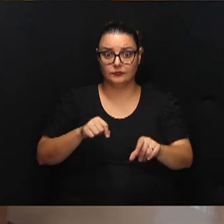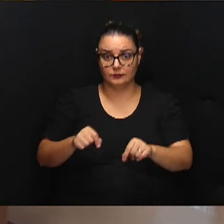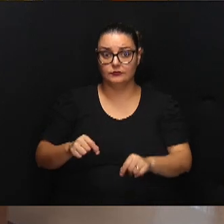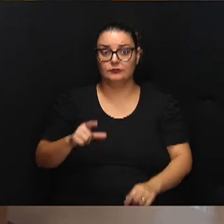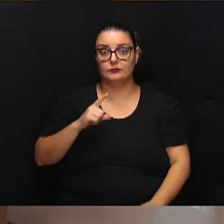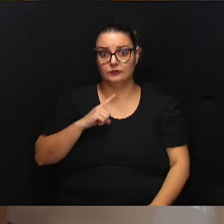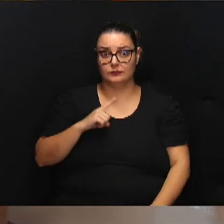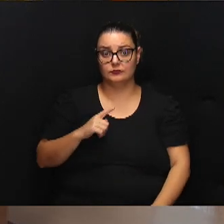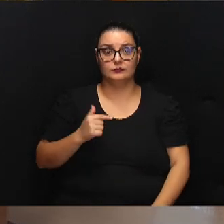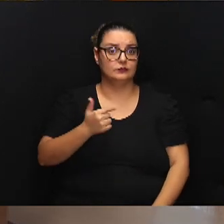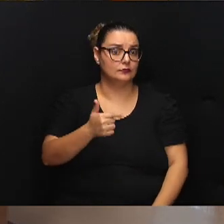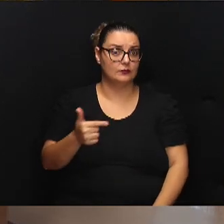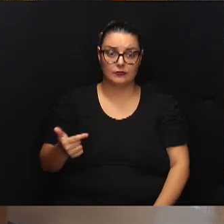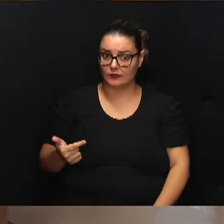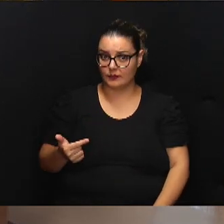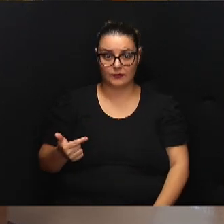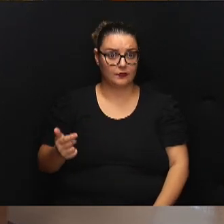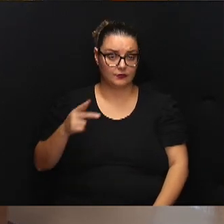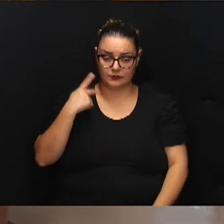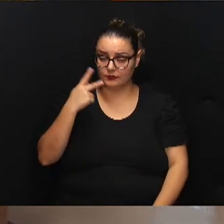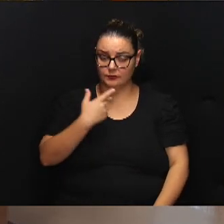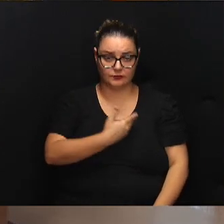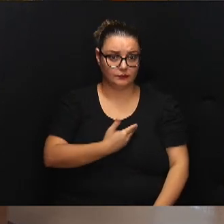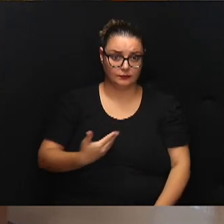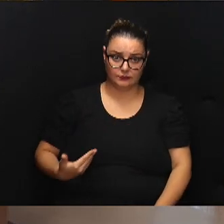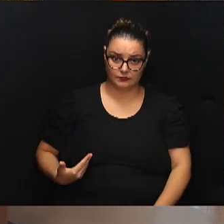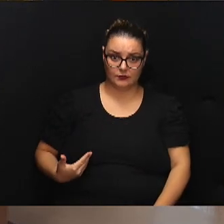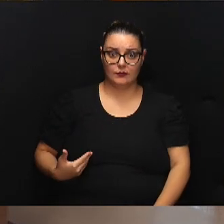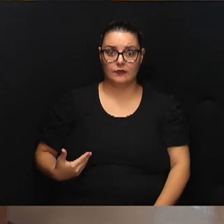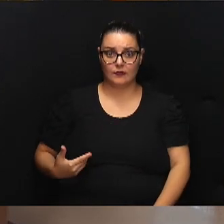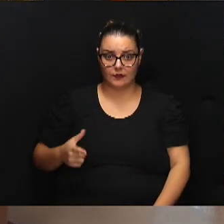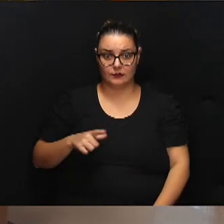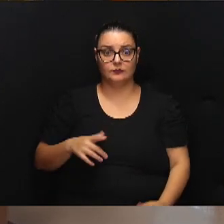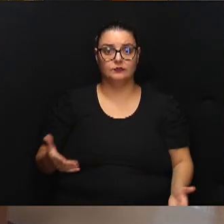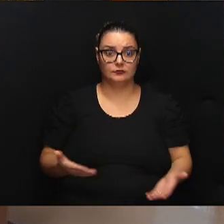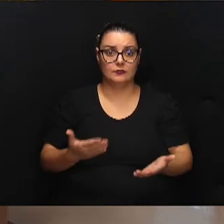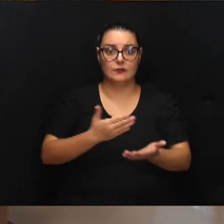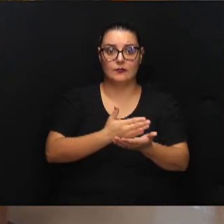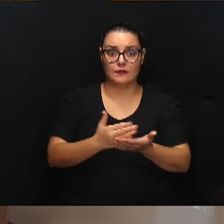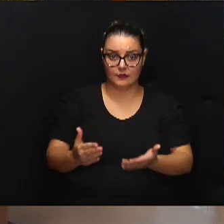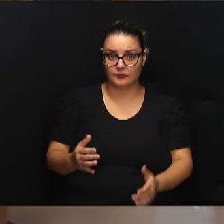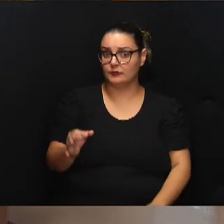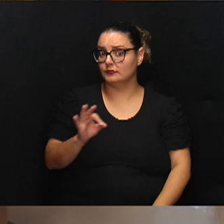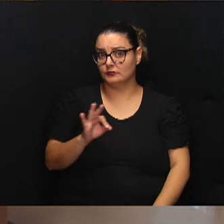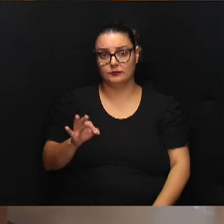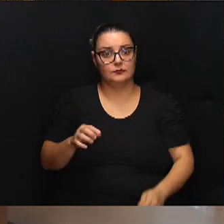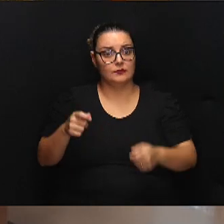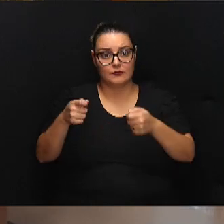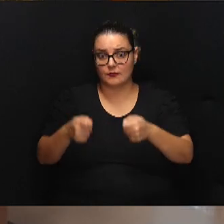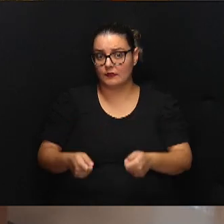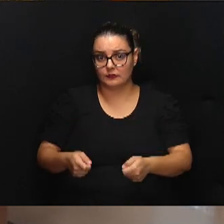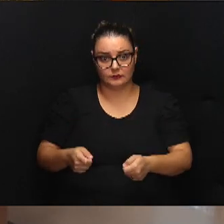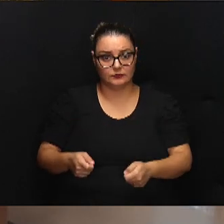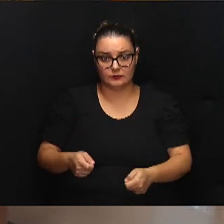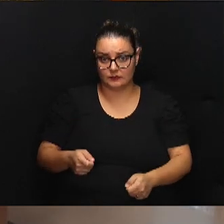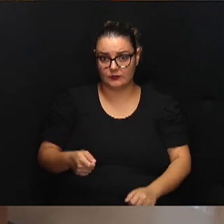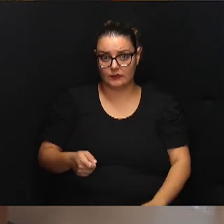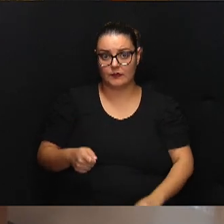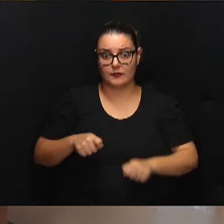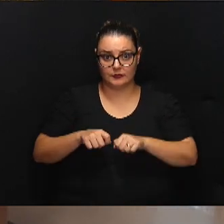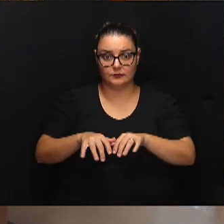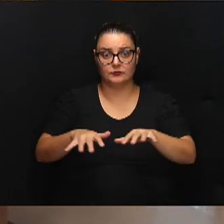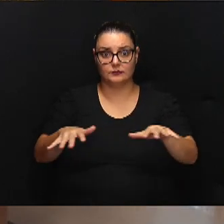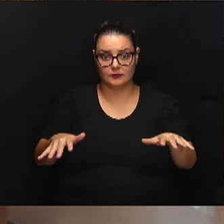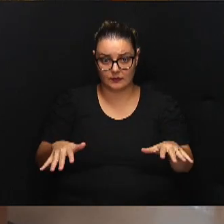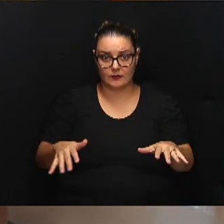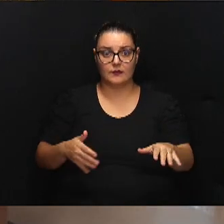resta, porque não temos políticas públicas, temos aí iniciativas, mas nada concreto ainda que distribua, né,